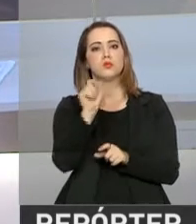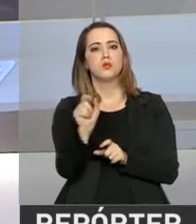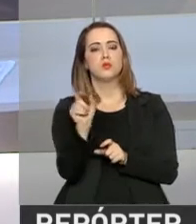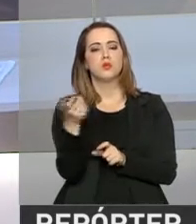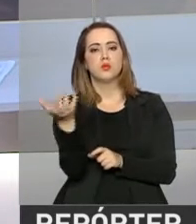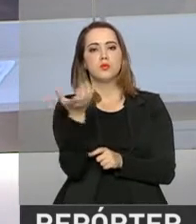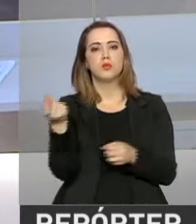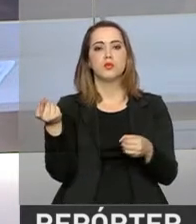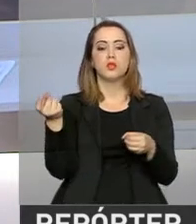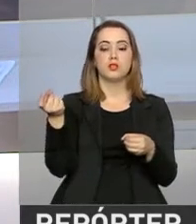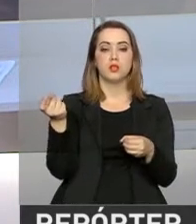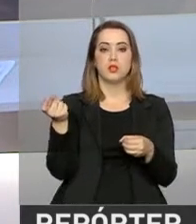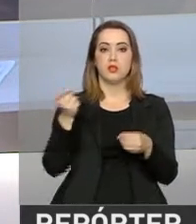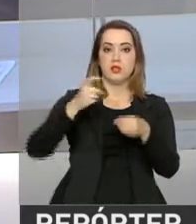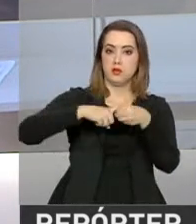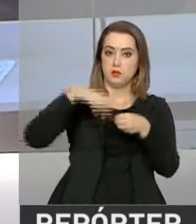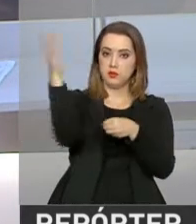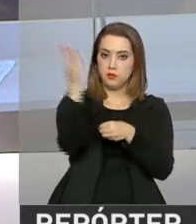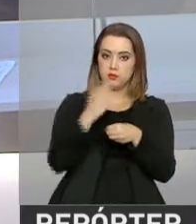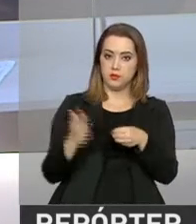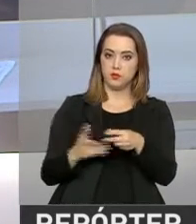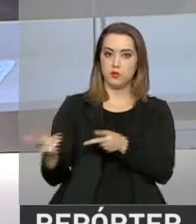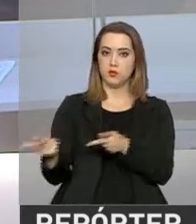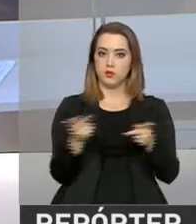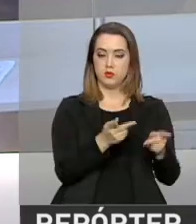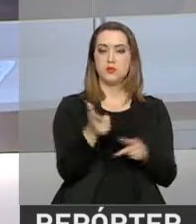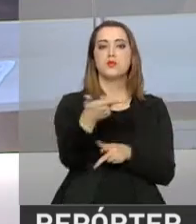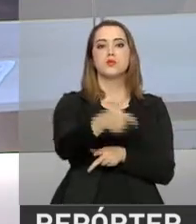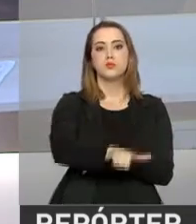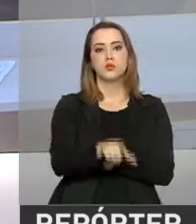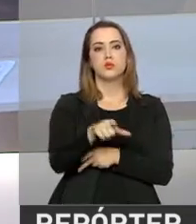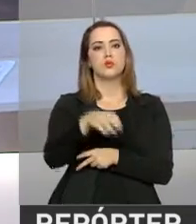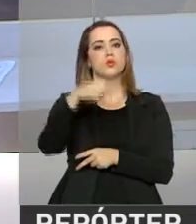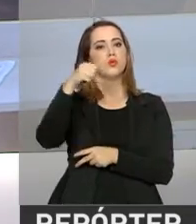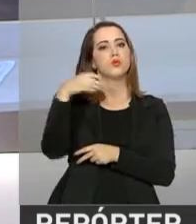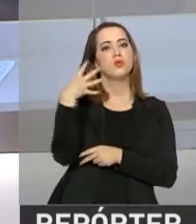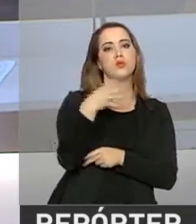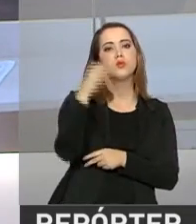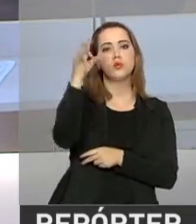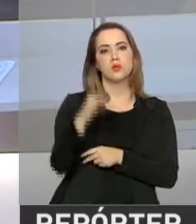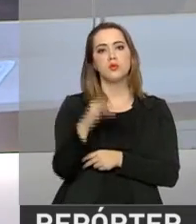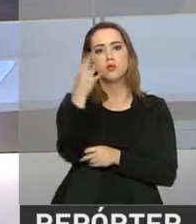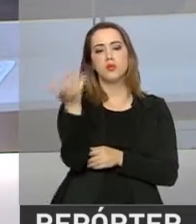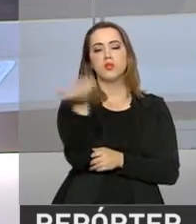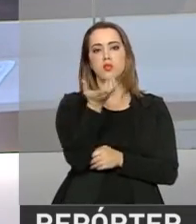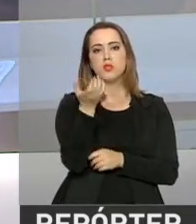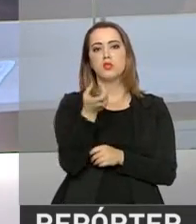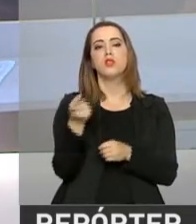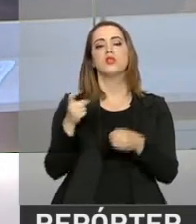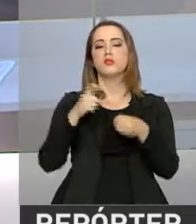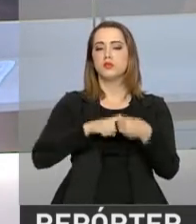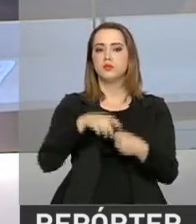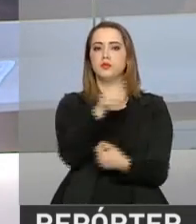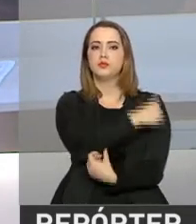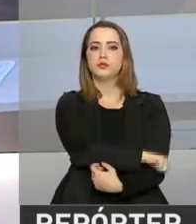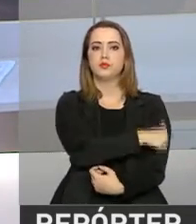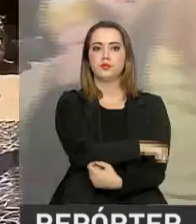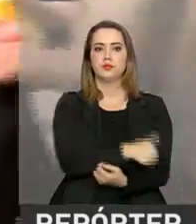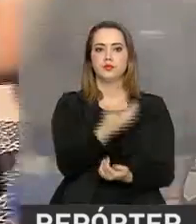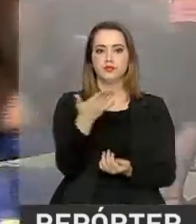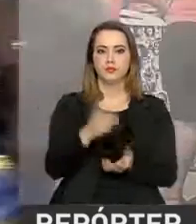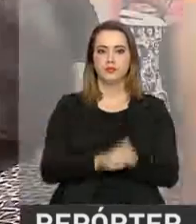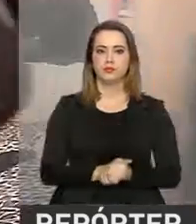querem retornar ao Brasil. Entre os brasileiros, mais de 94% pretendem voltar à cidade maravilhosa.